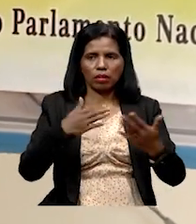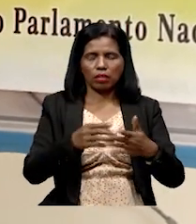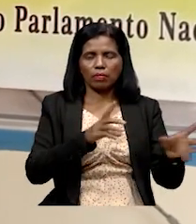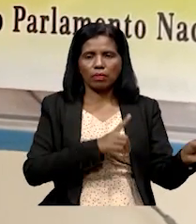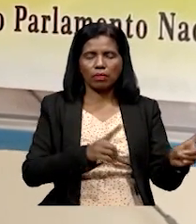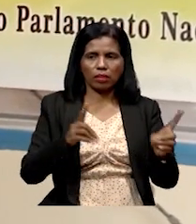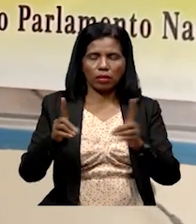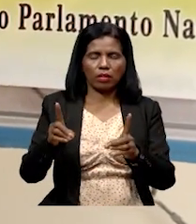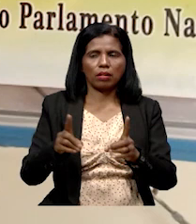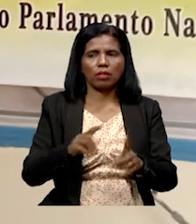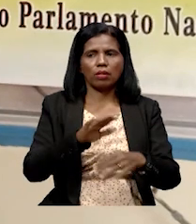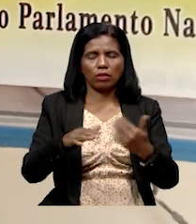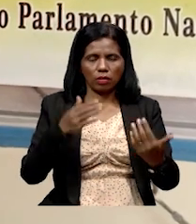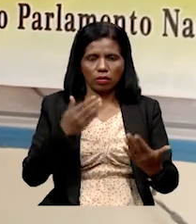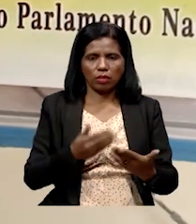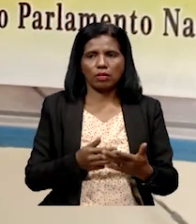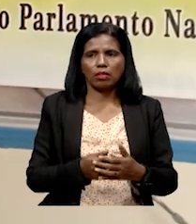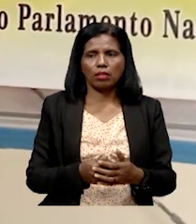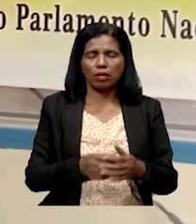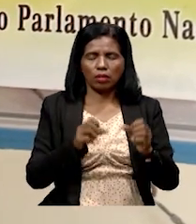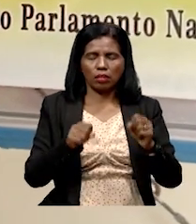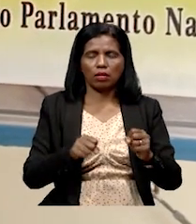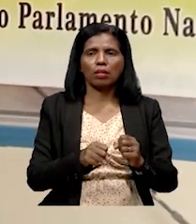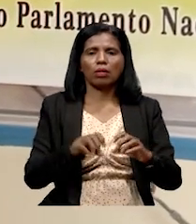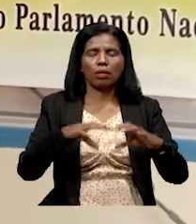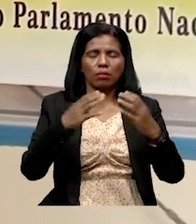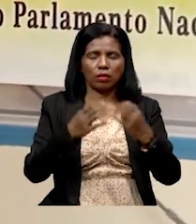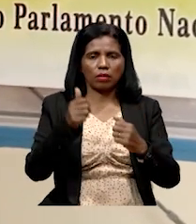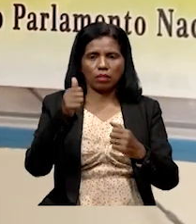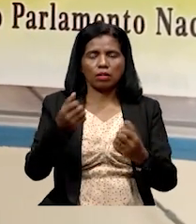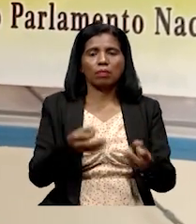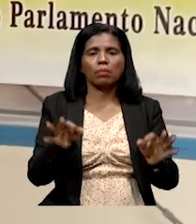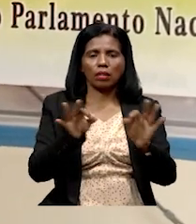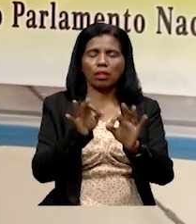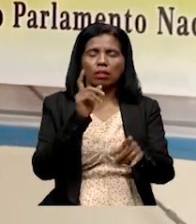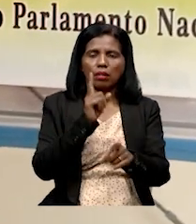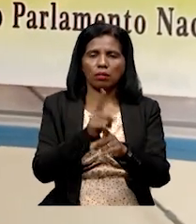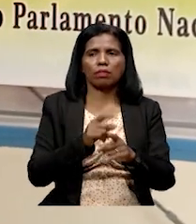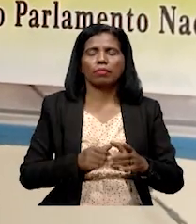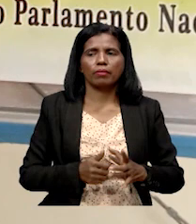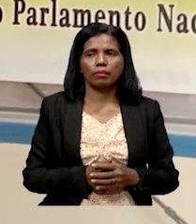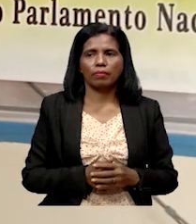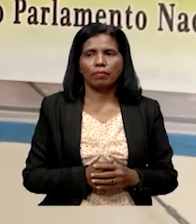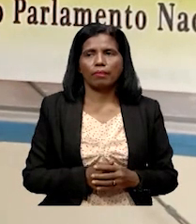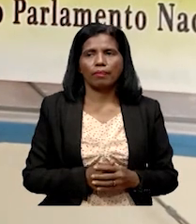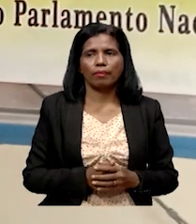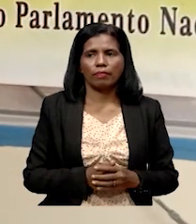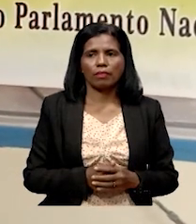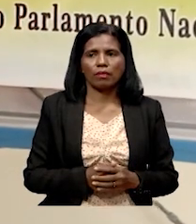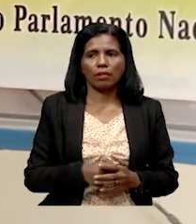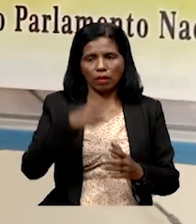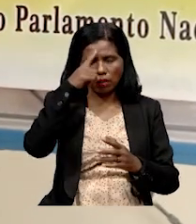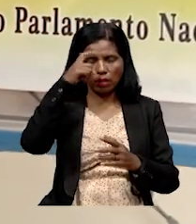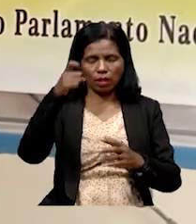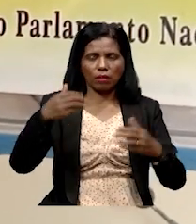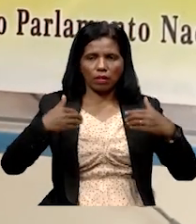seria atividade do governo, né, então a comissão lá, né, é atividade importante até mesmo. E lá, mais algo de bom, também canar, né,